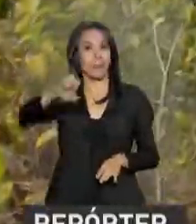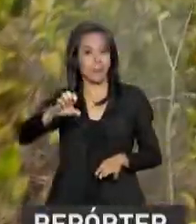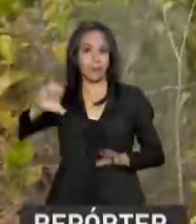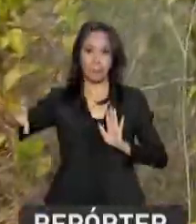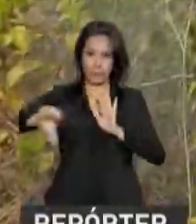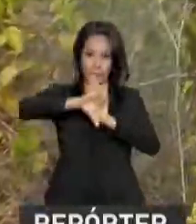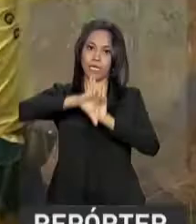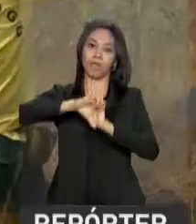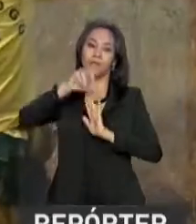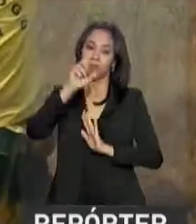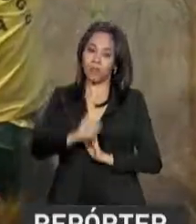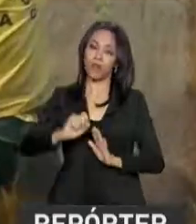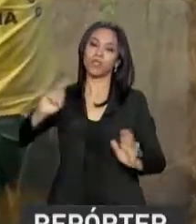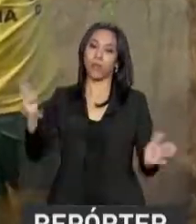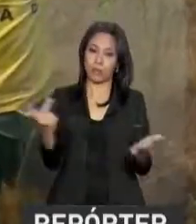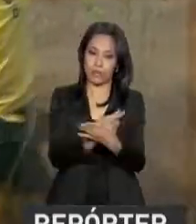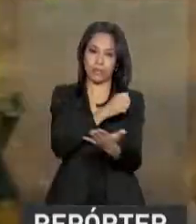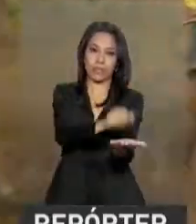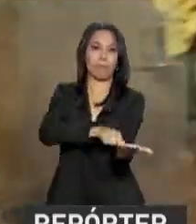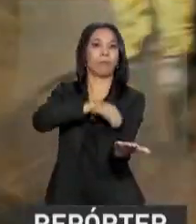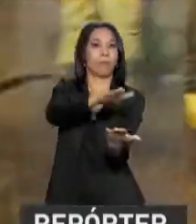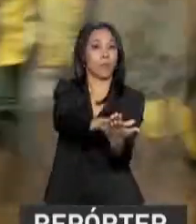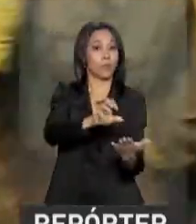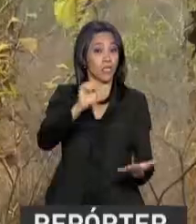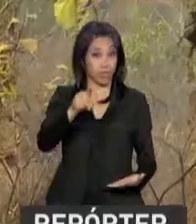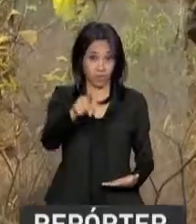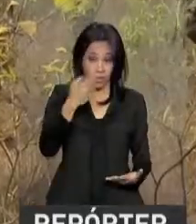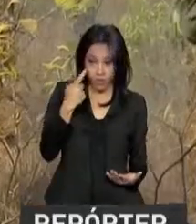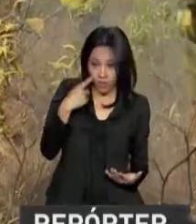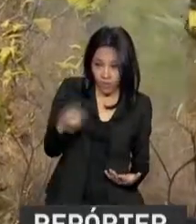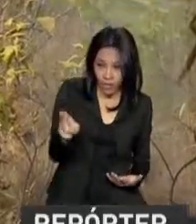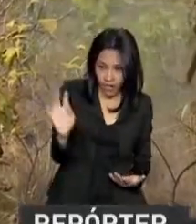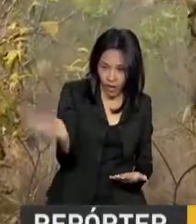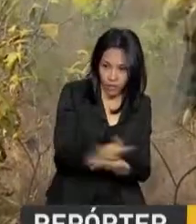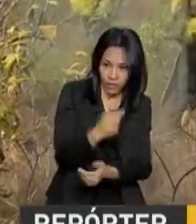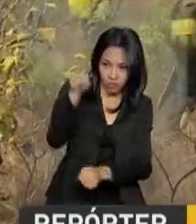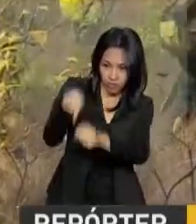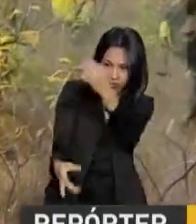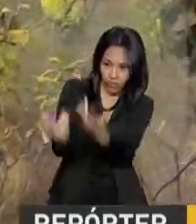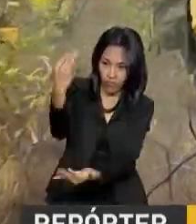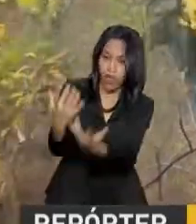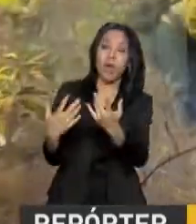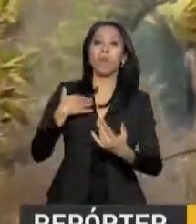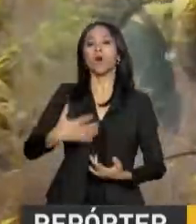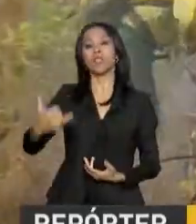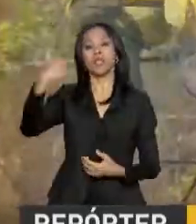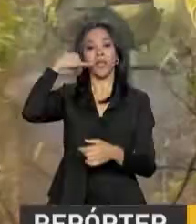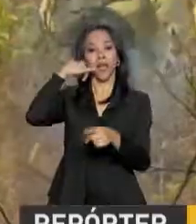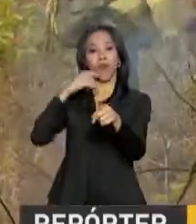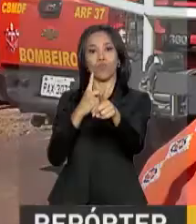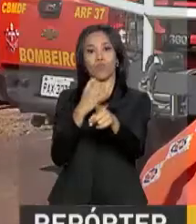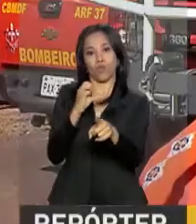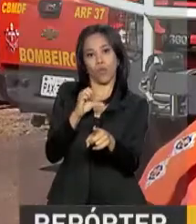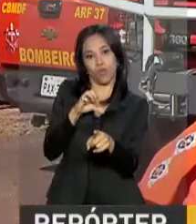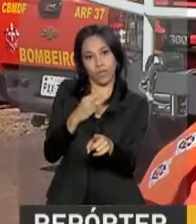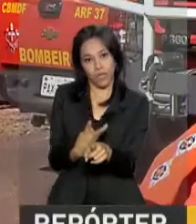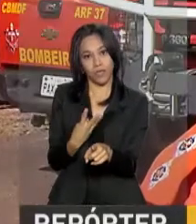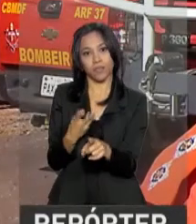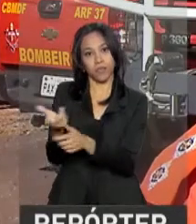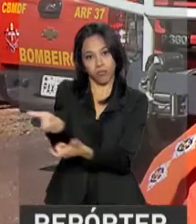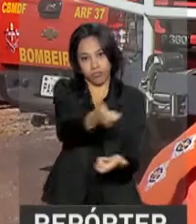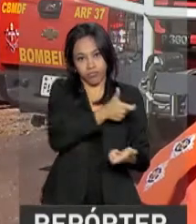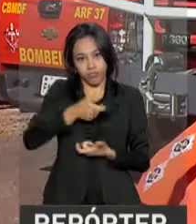multas e até prisão. E se você avistar alguma queimada, pode ligar para os bombeiros no telefone 193. Principalmente